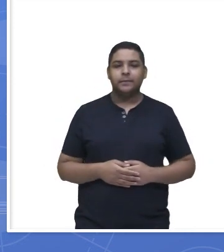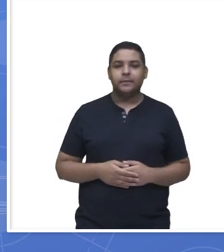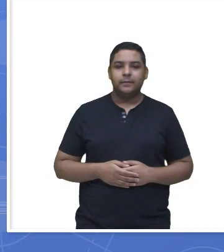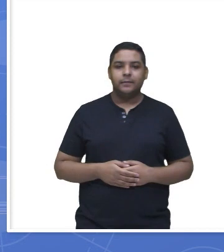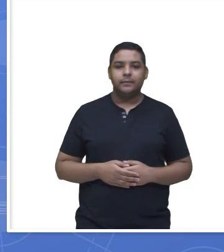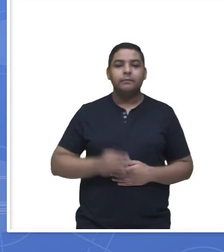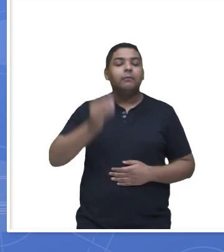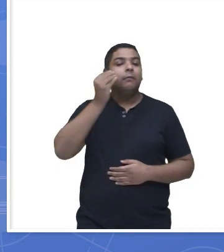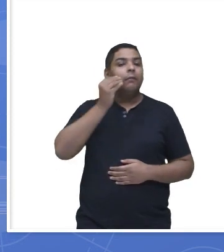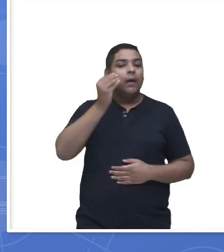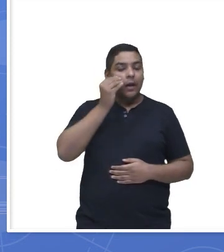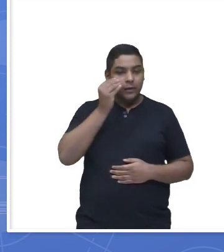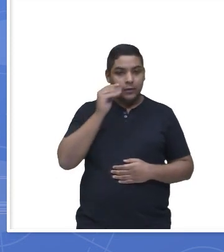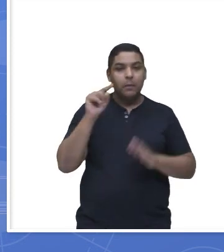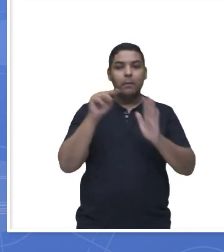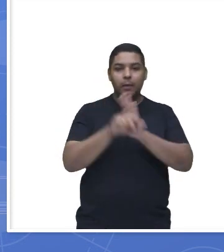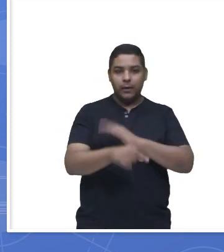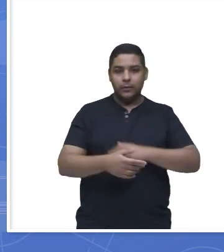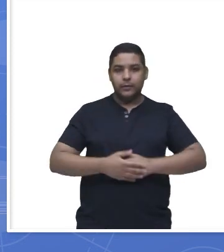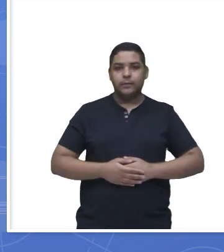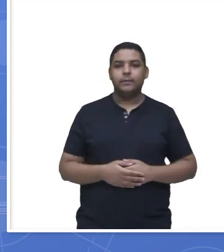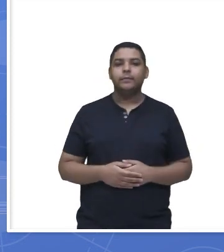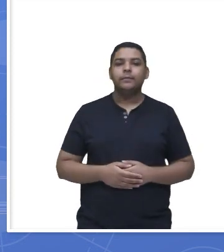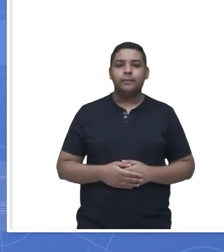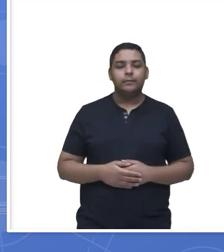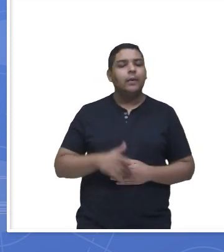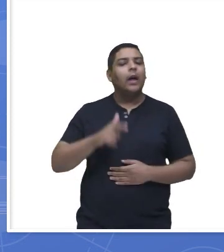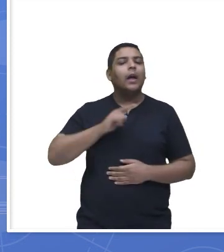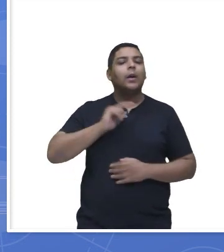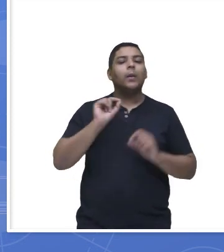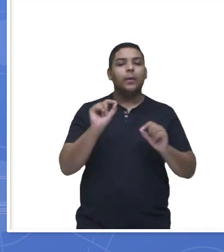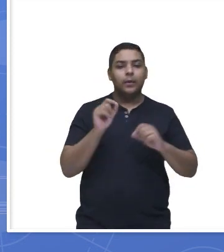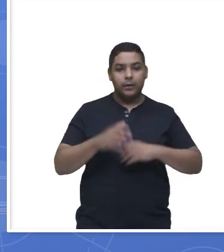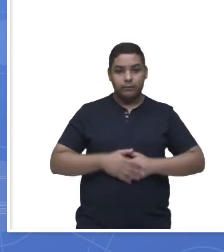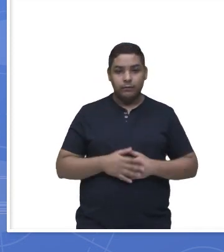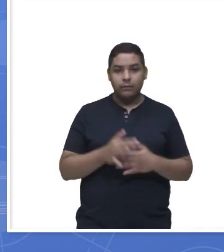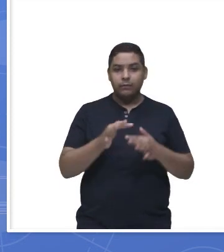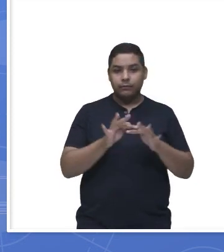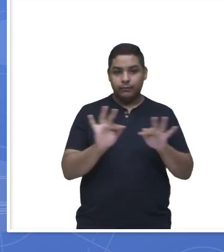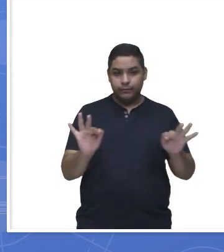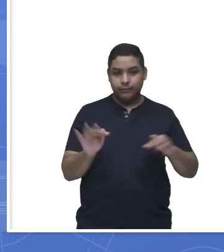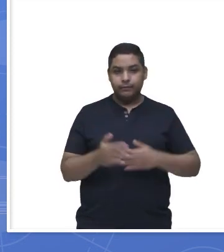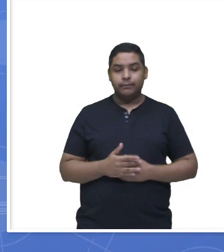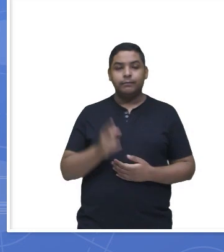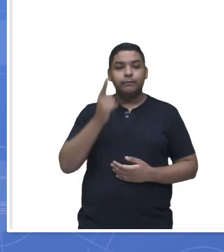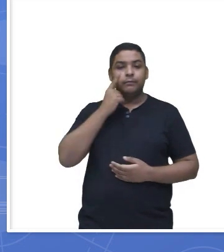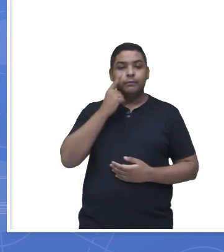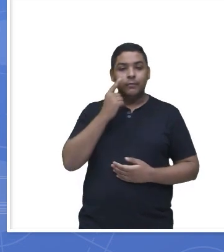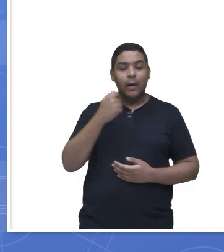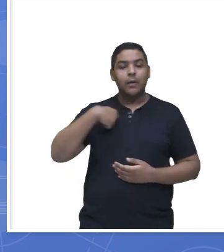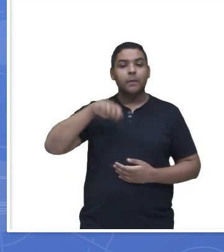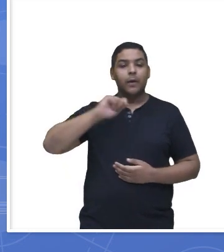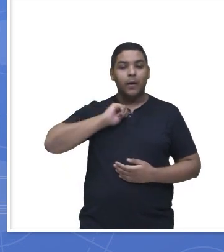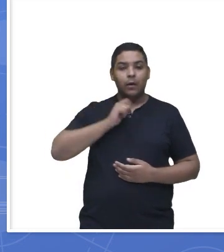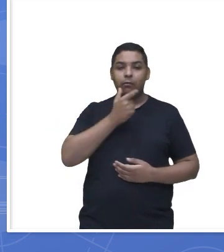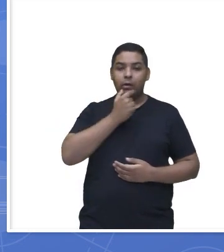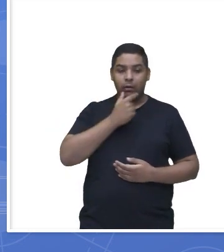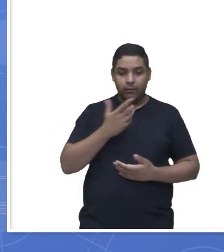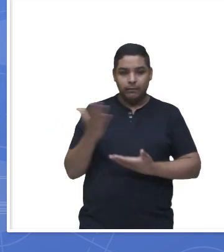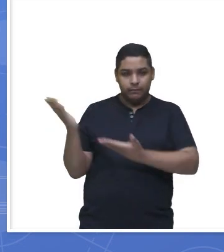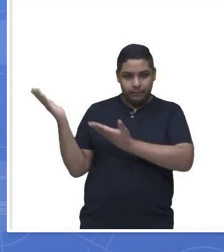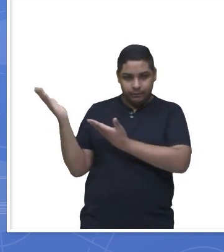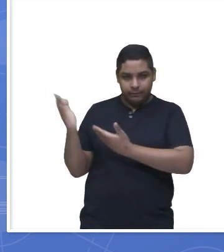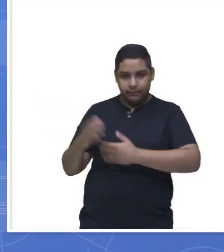questão? Na nossa questão nós temos: en las frases abajo hay palabras heterotônicas terminadas en